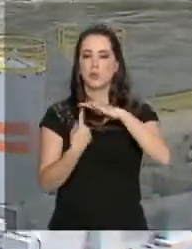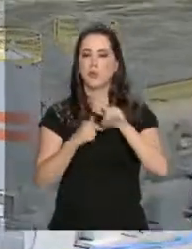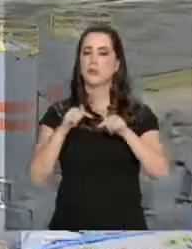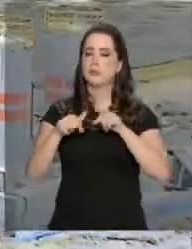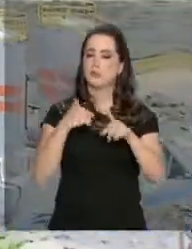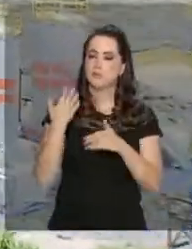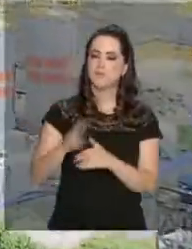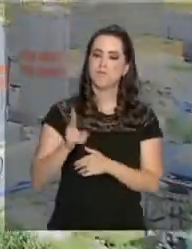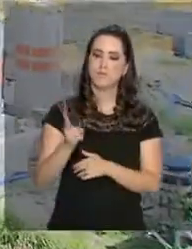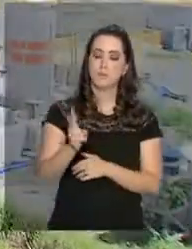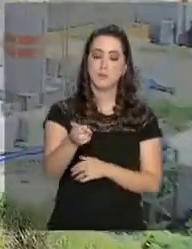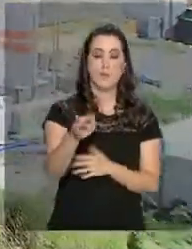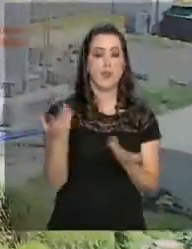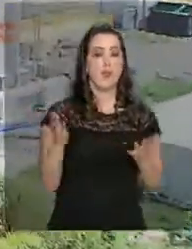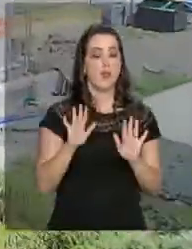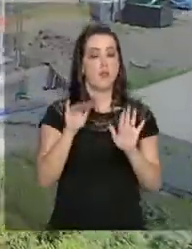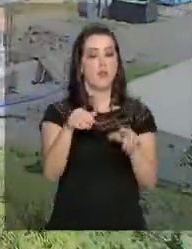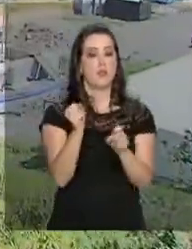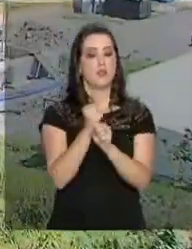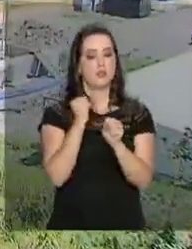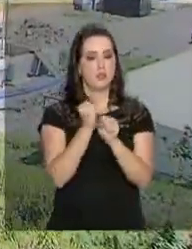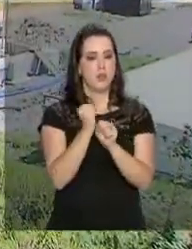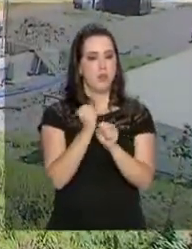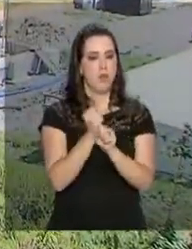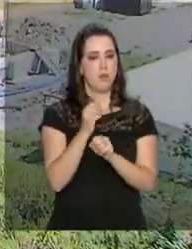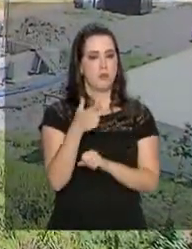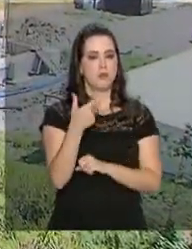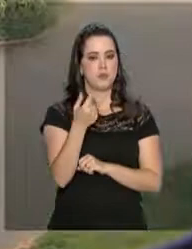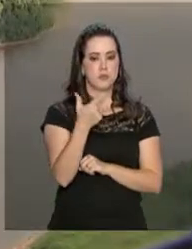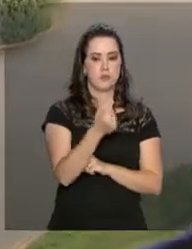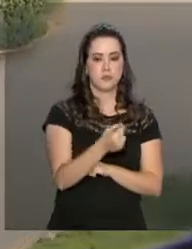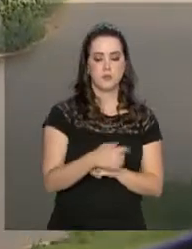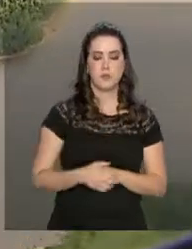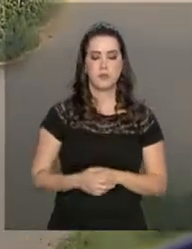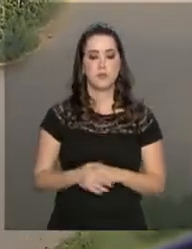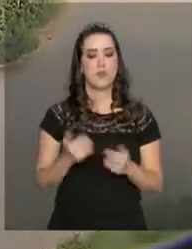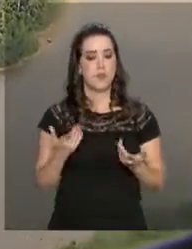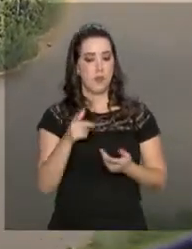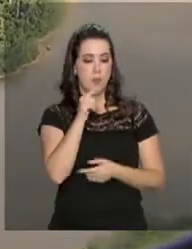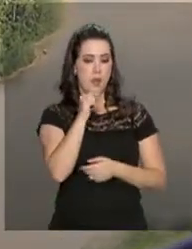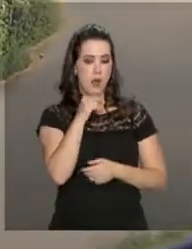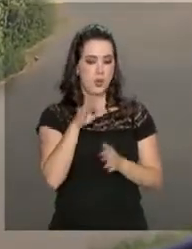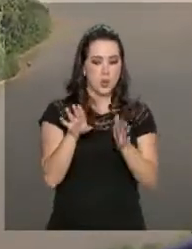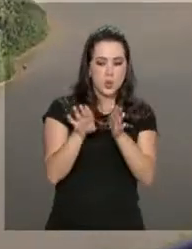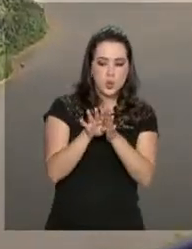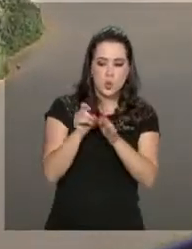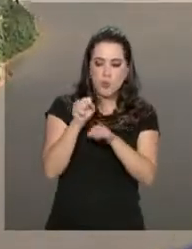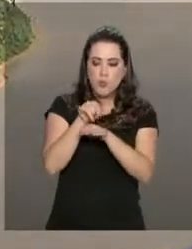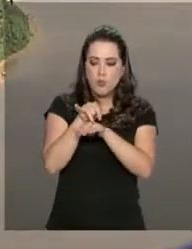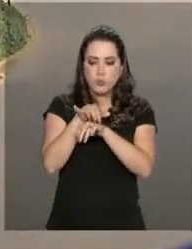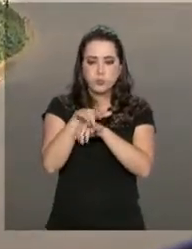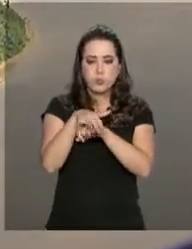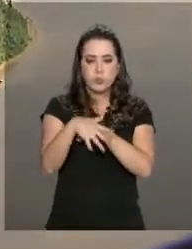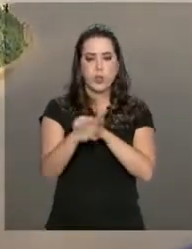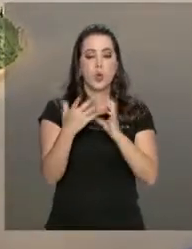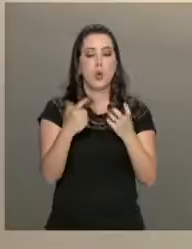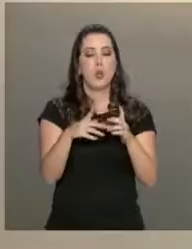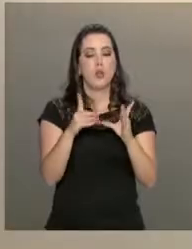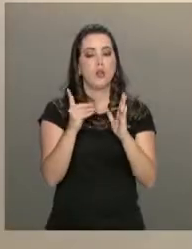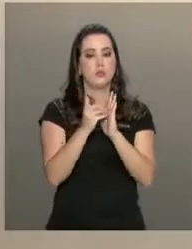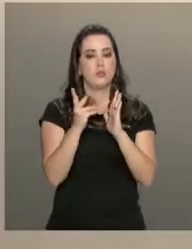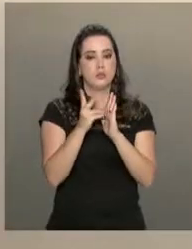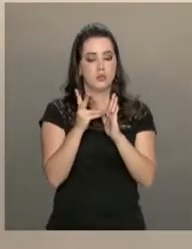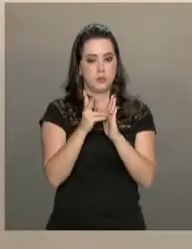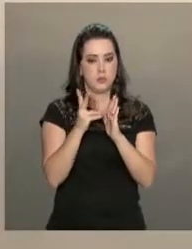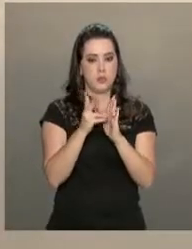ea previsão é que as obras terminem por completo em 2020 e para que a água não atinge a região das reservas indígenas foram